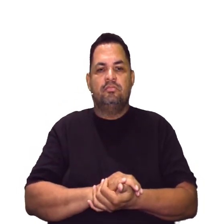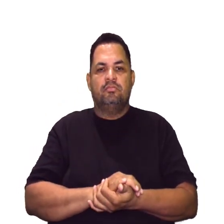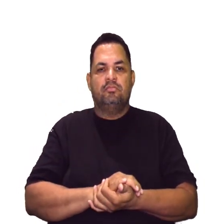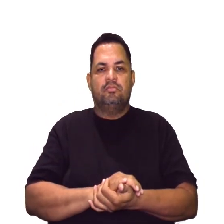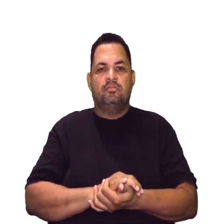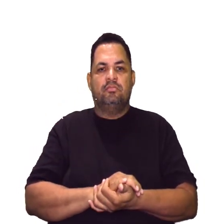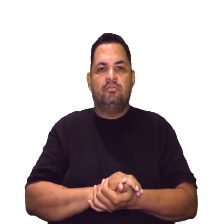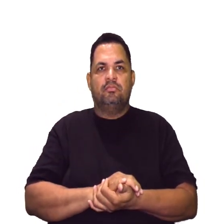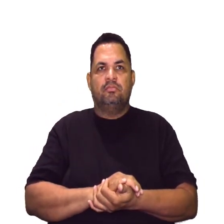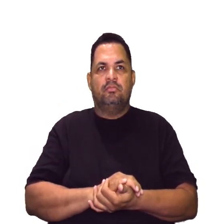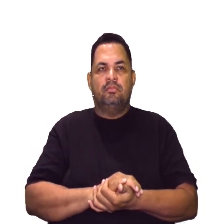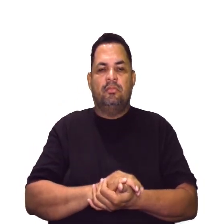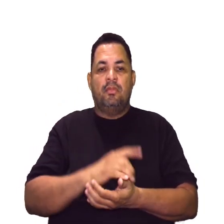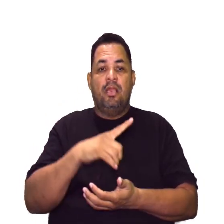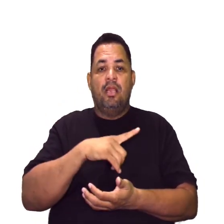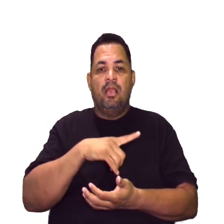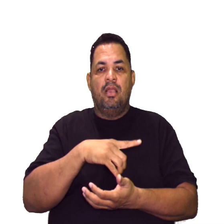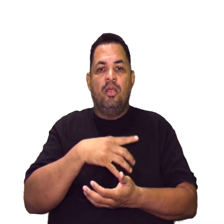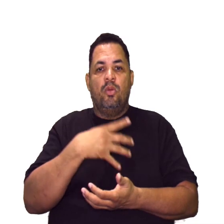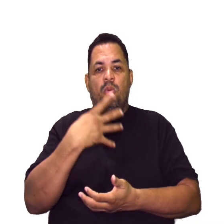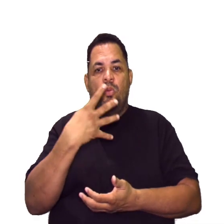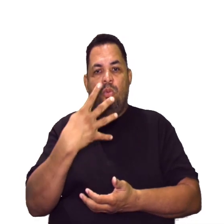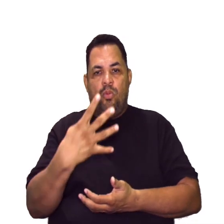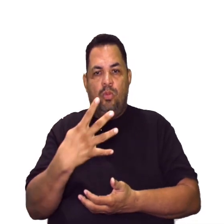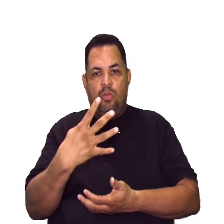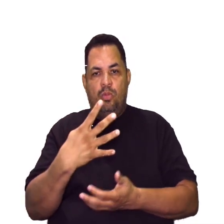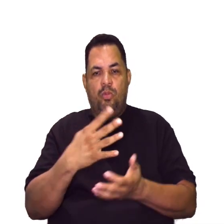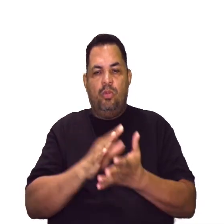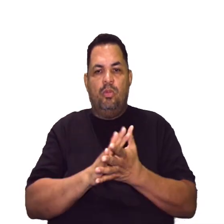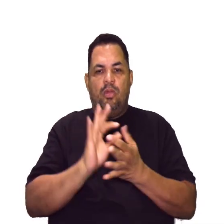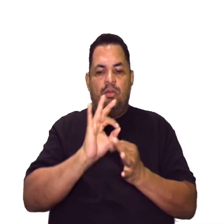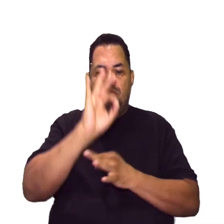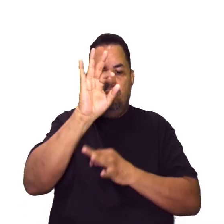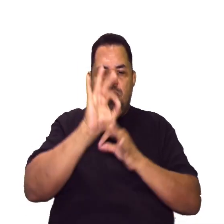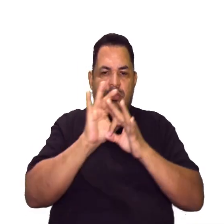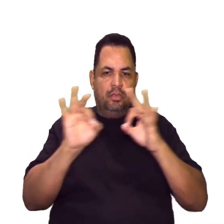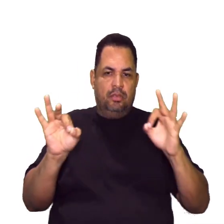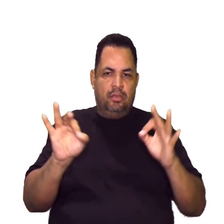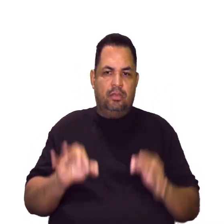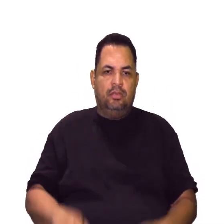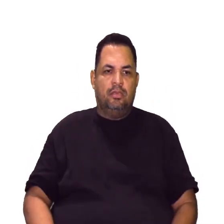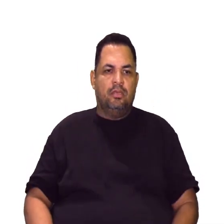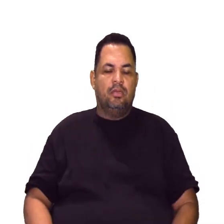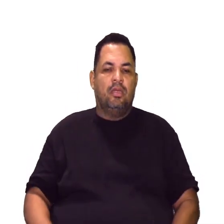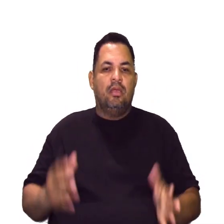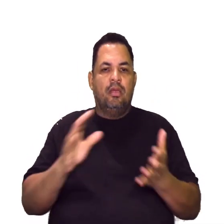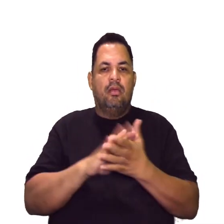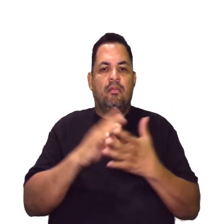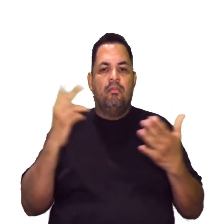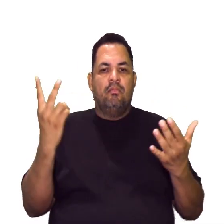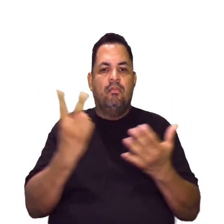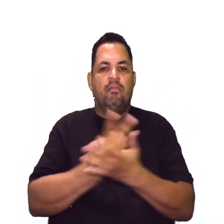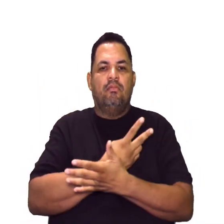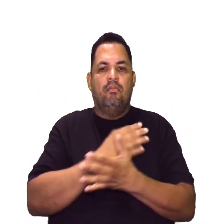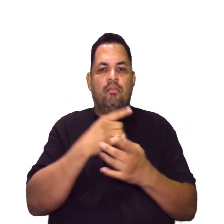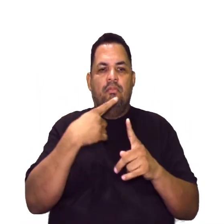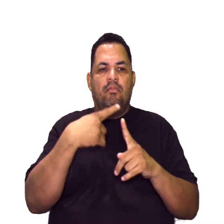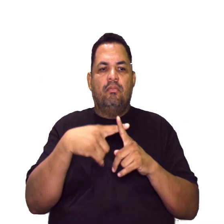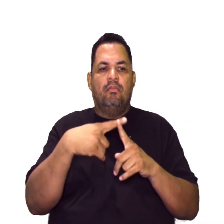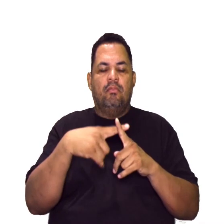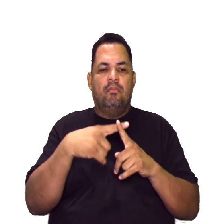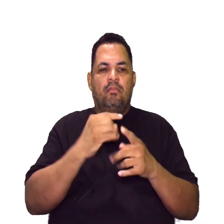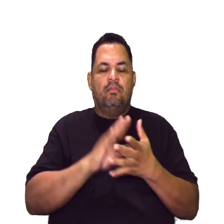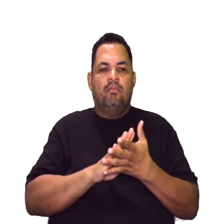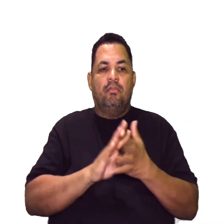tetraédrica. E é tetraédrica por quê? Porque, olha só, isso acontece independente do